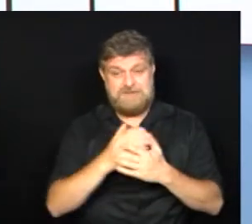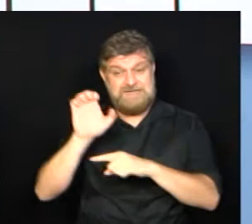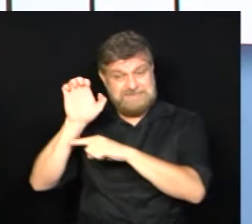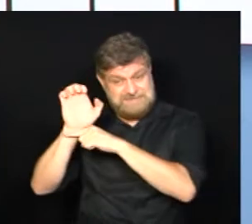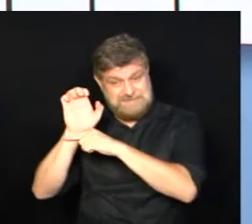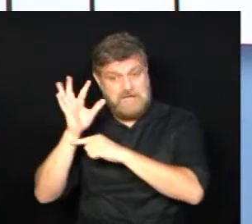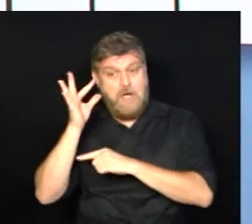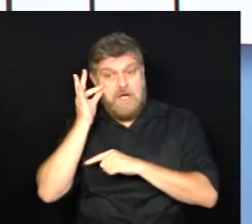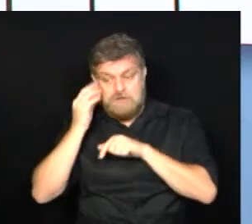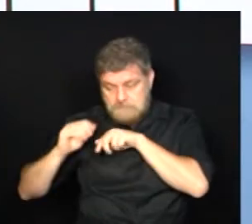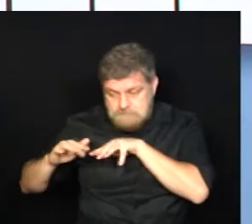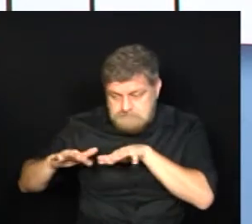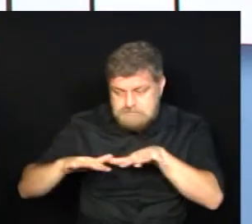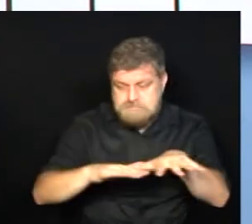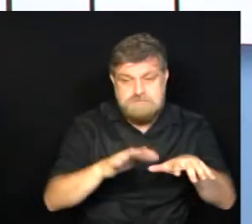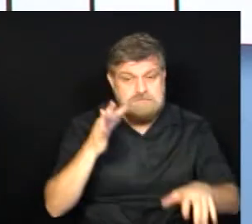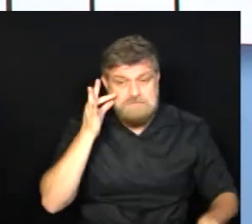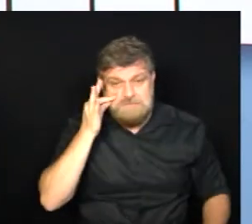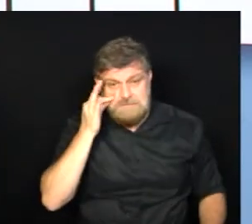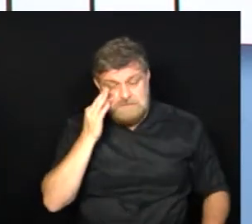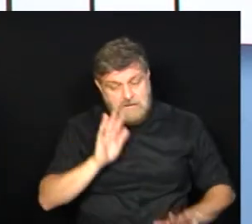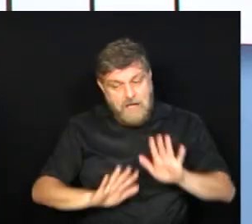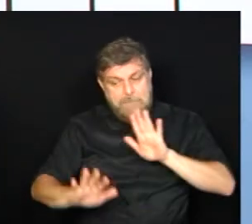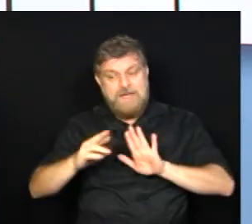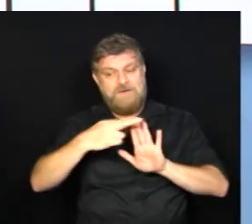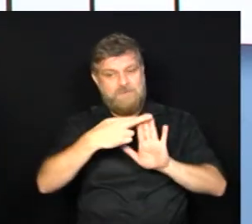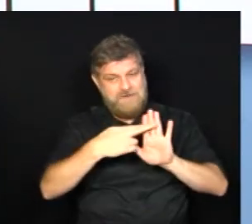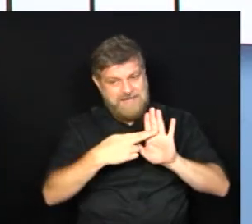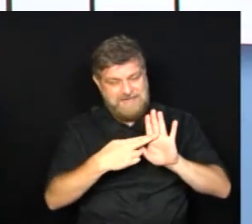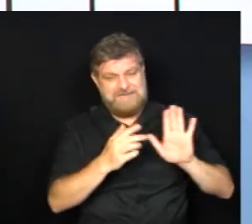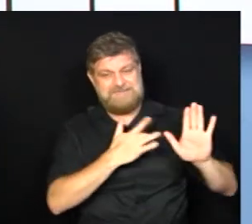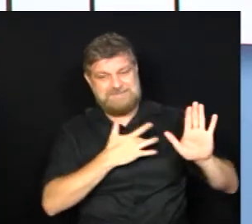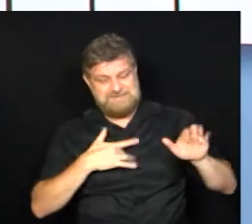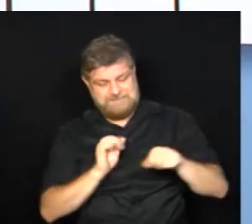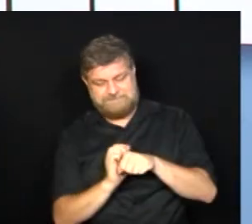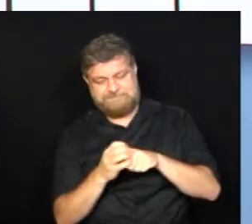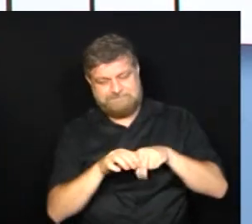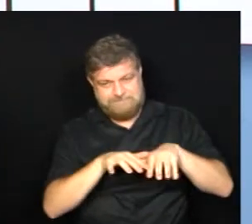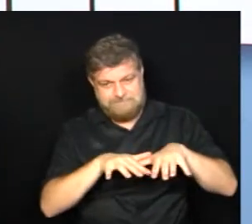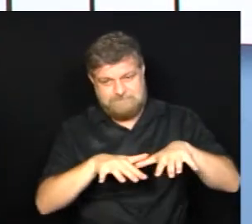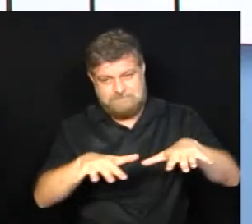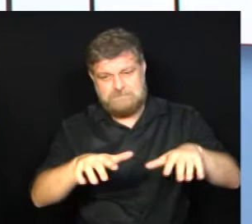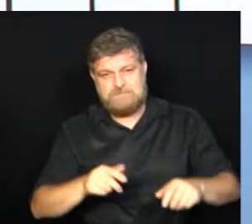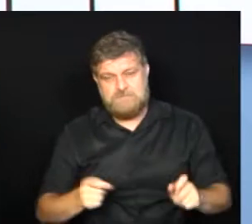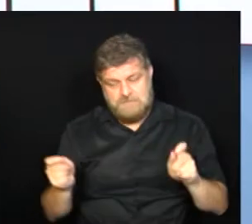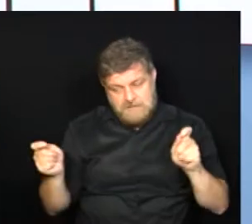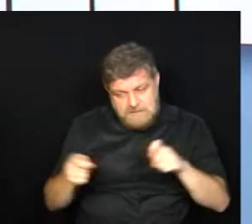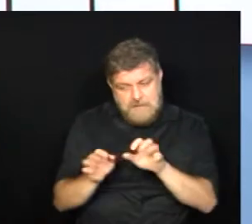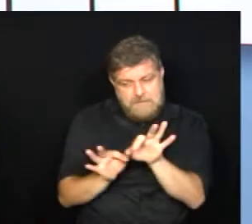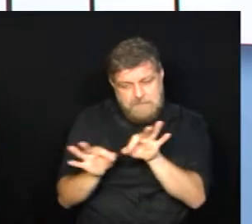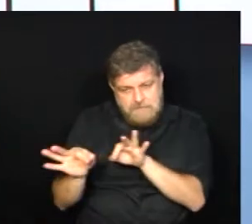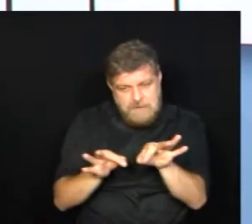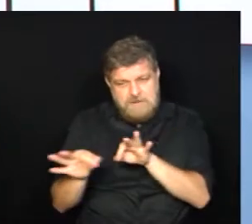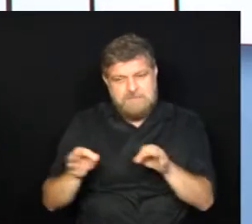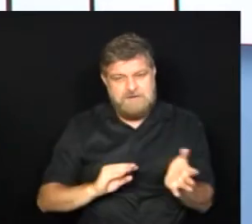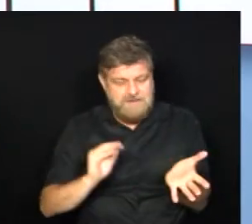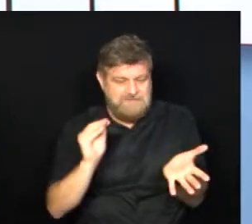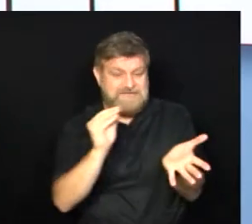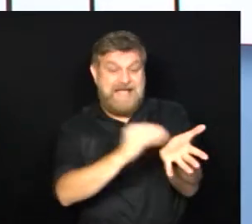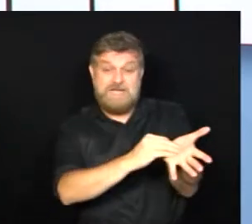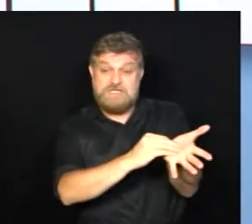mas enquanto isso, com toda a segurança em relação à Covid-19, dá para se programar e fazer o